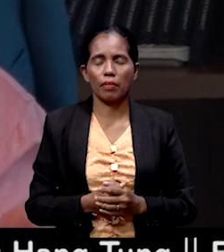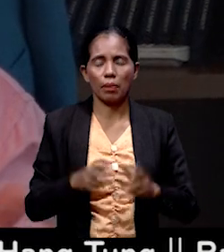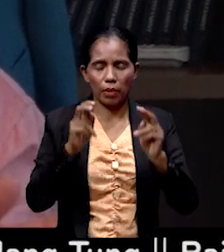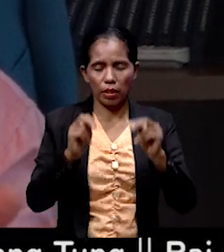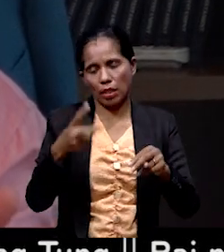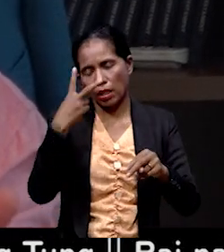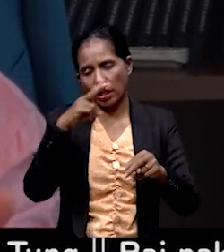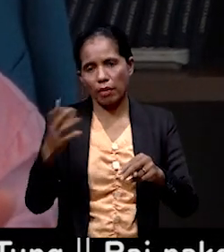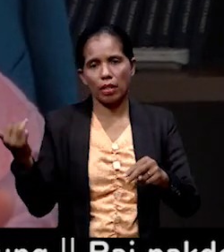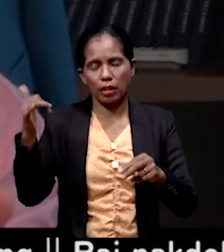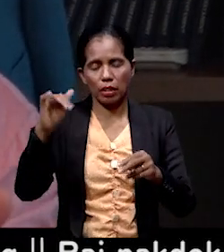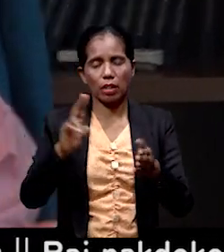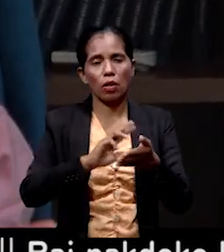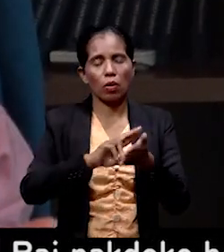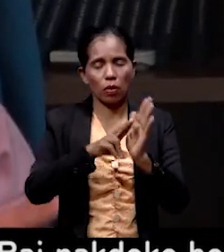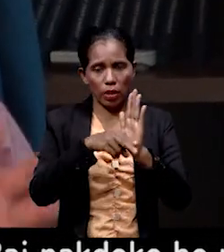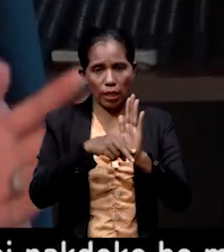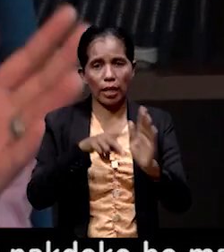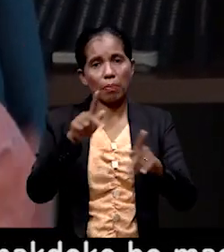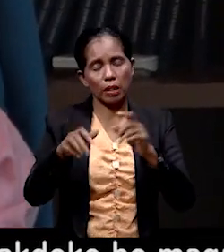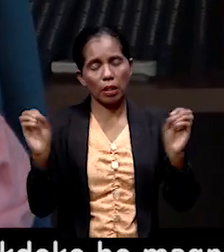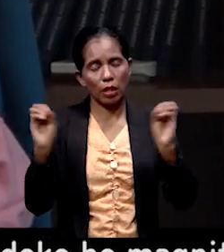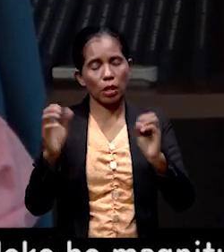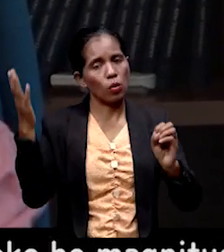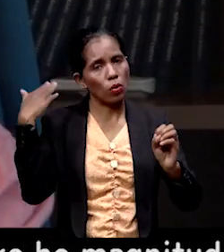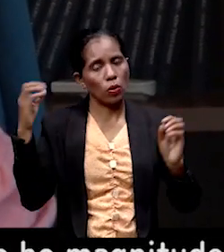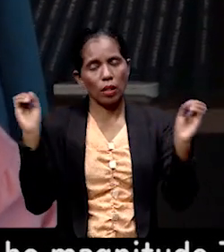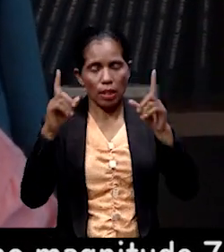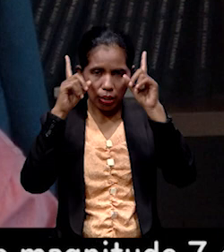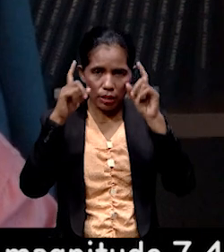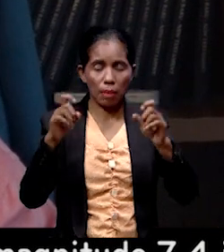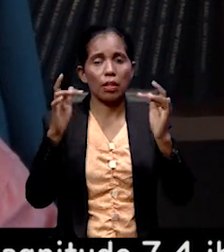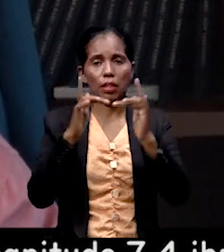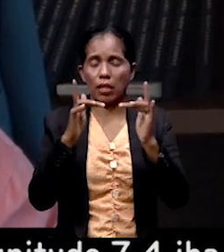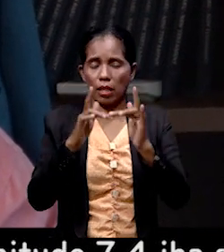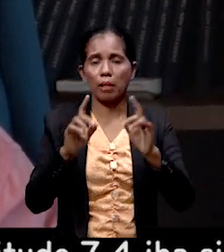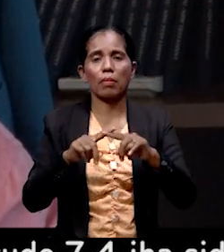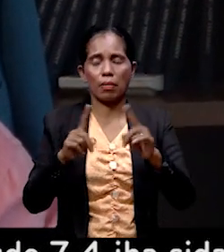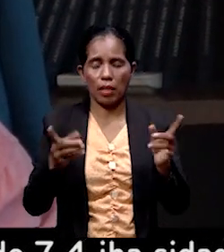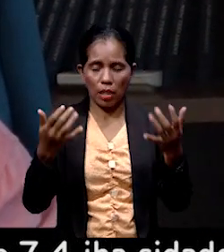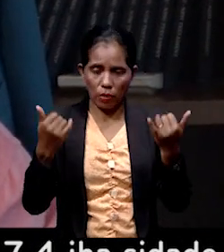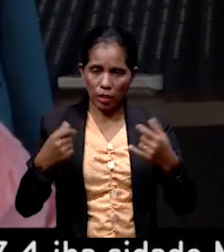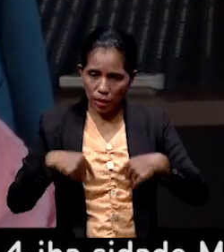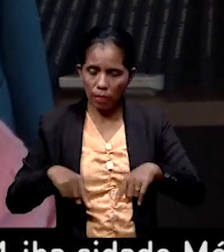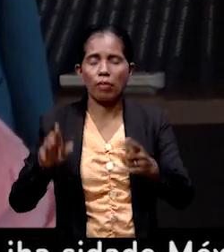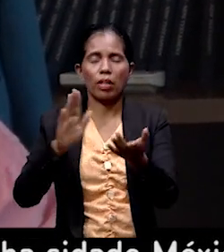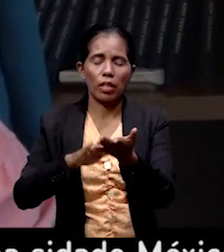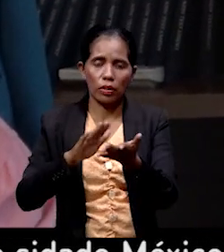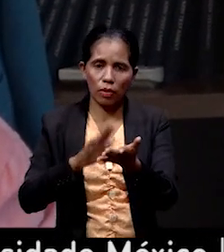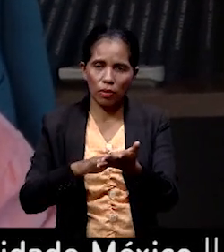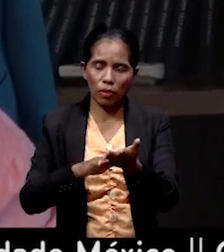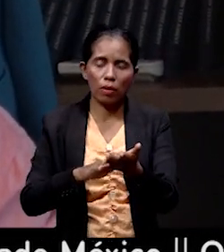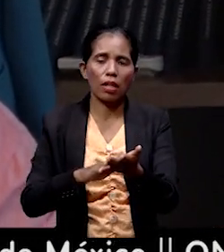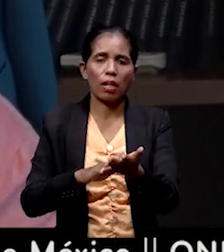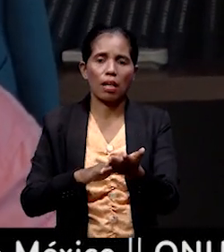recupera identifica alunos sirene bema kala tuir aula distância, aula recuperação, para durante kwan sira sinti kata ke recuperação na atinzio